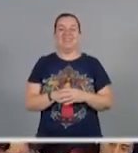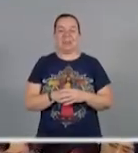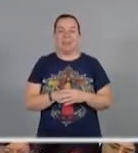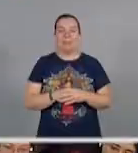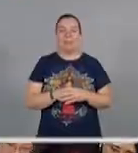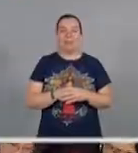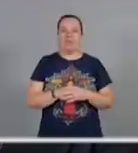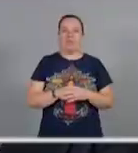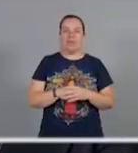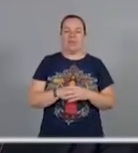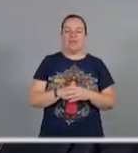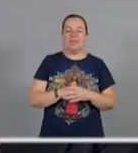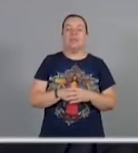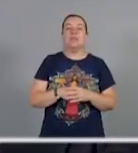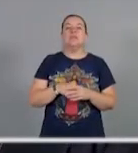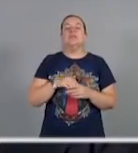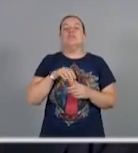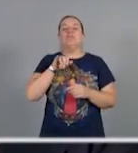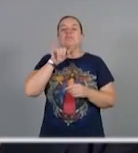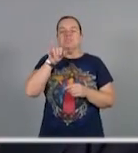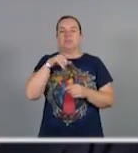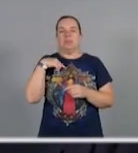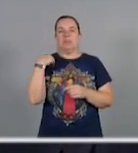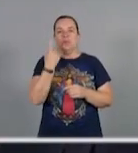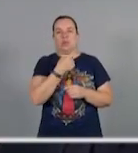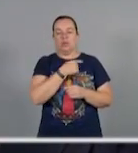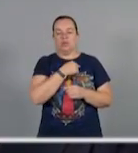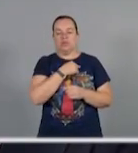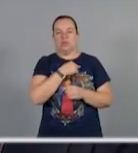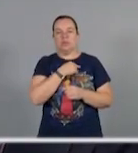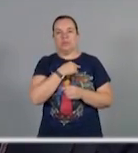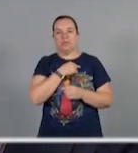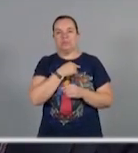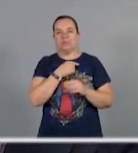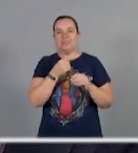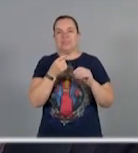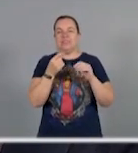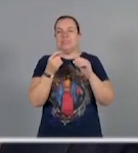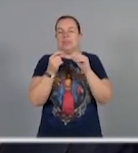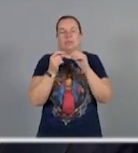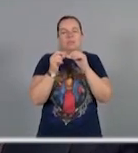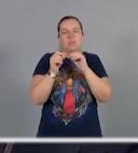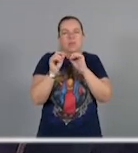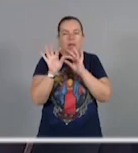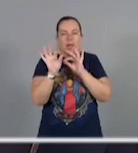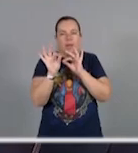Se desinstalar é parte da vibração da vida.